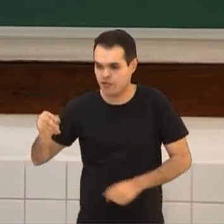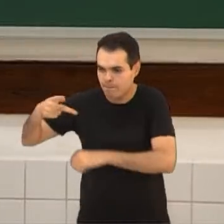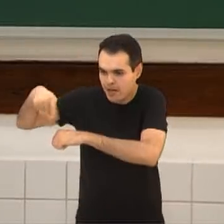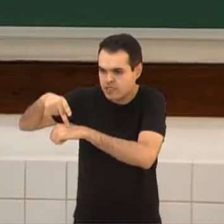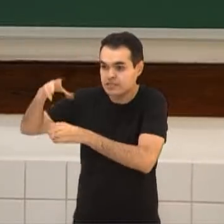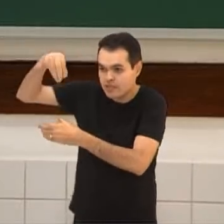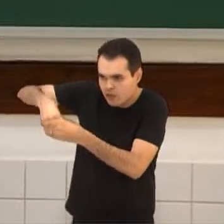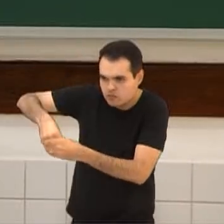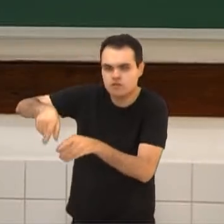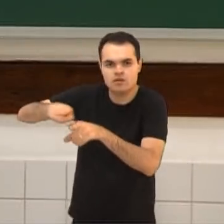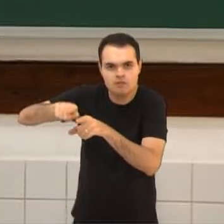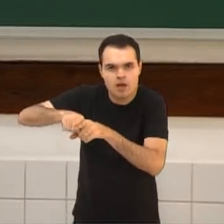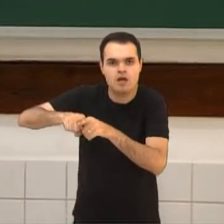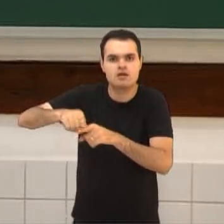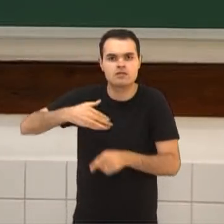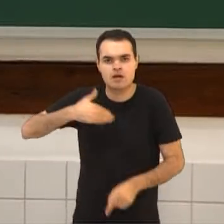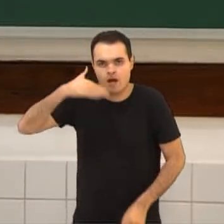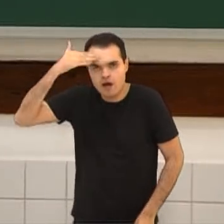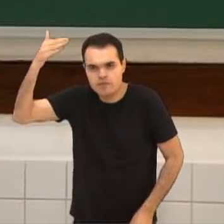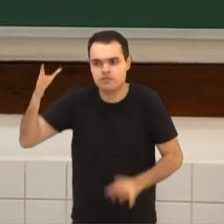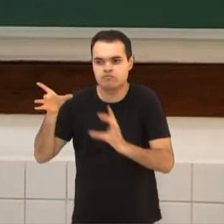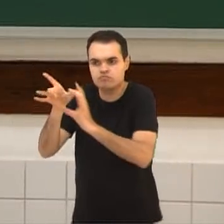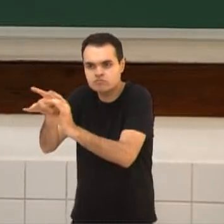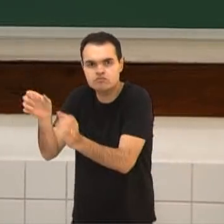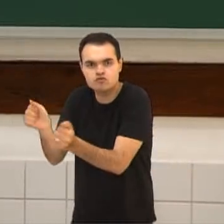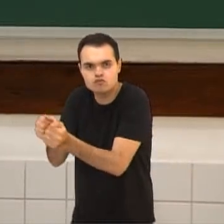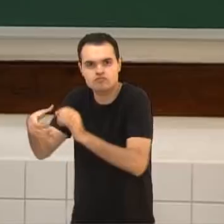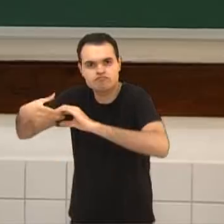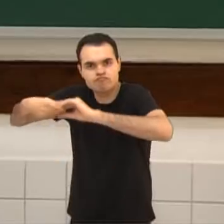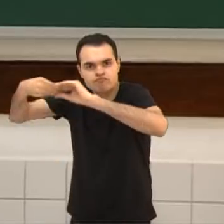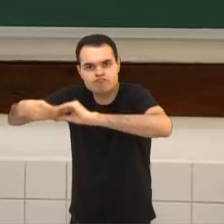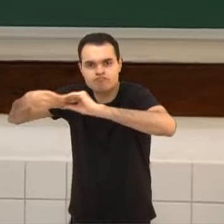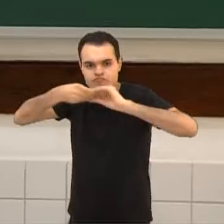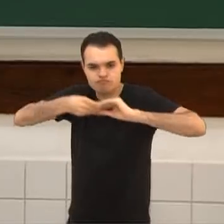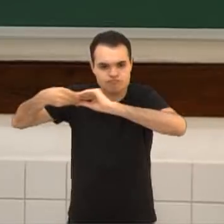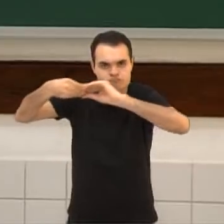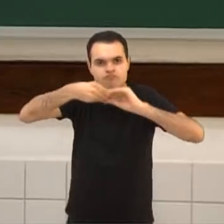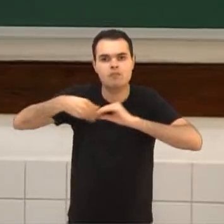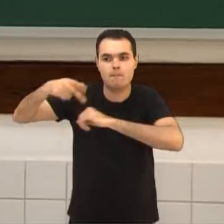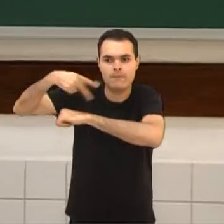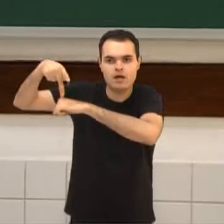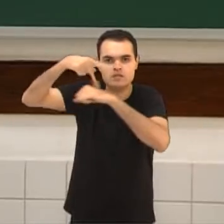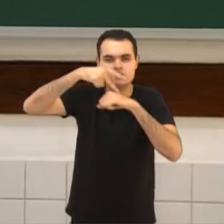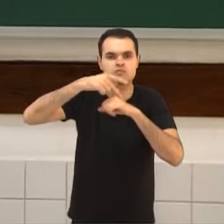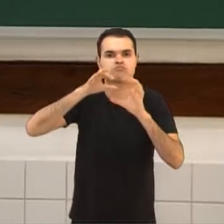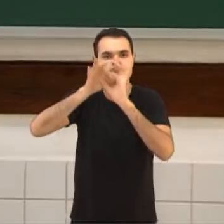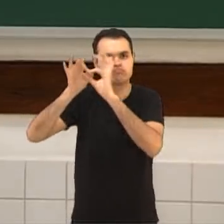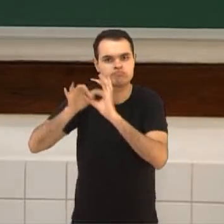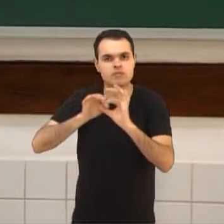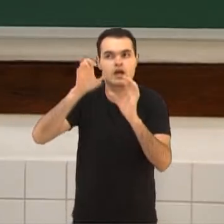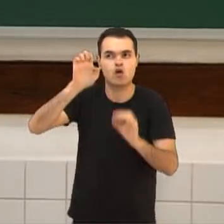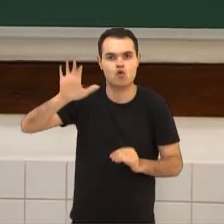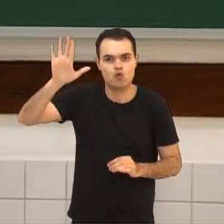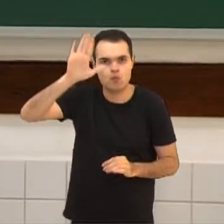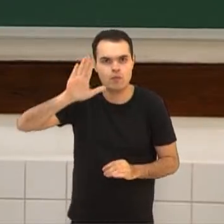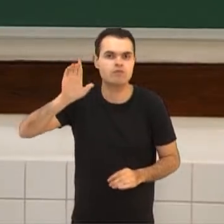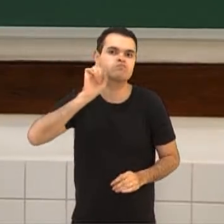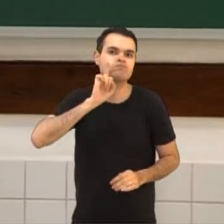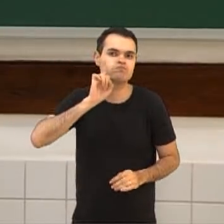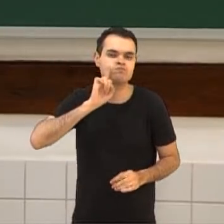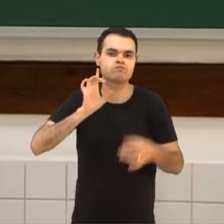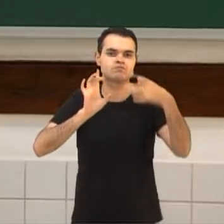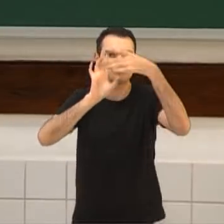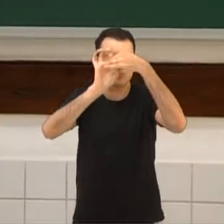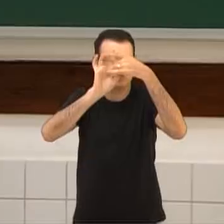árabes. Então, houve aí então o Brasil, além de manter relações comerciais com a União Europeia, com os Estados Unidos, como já